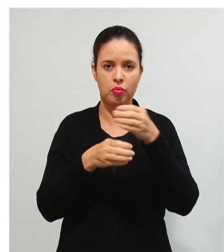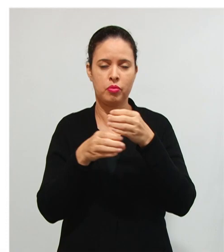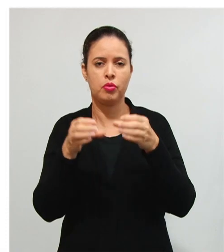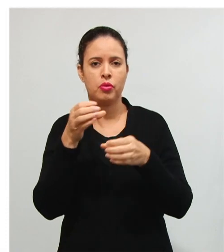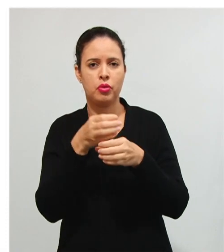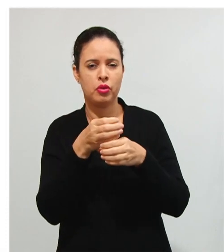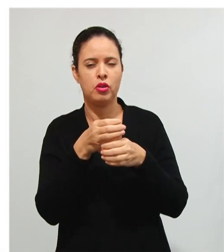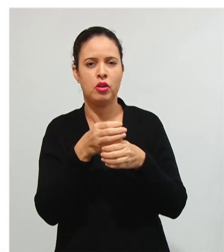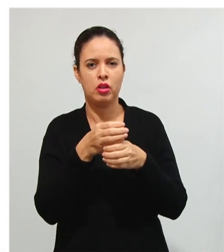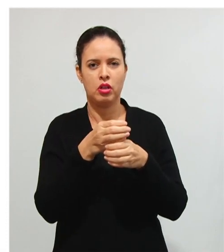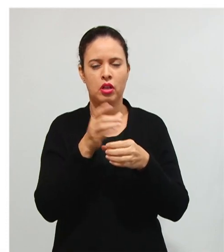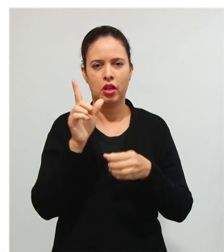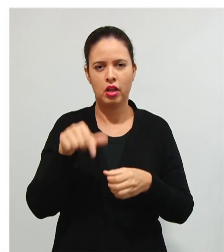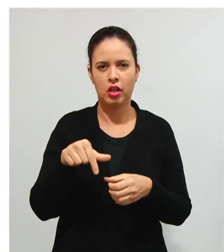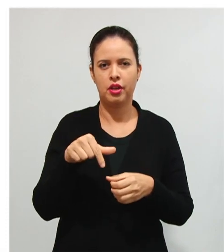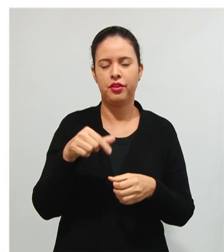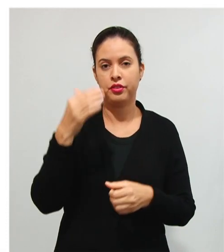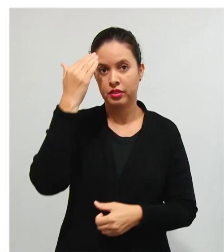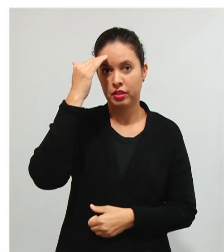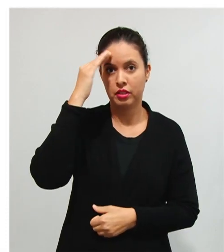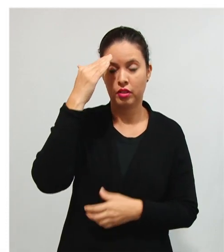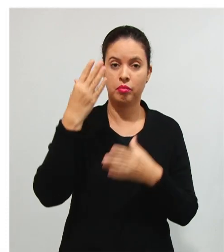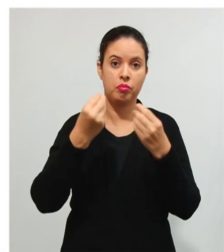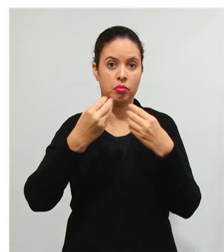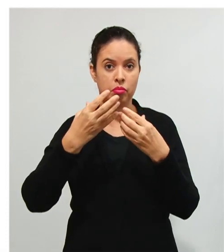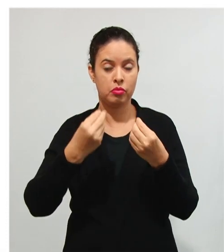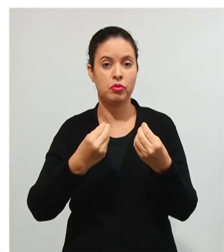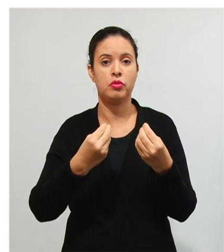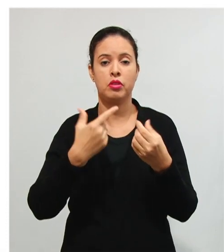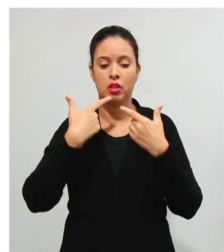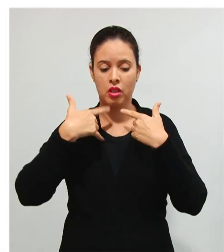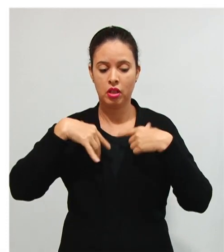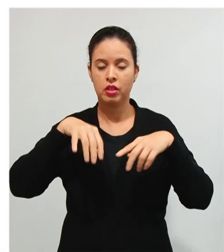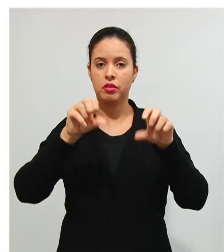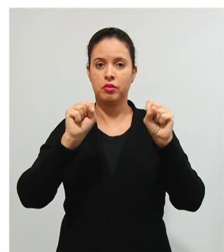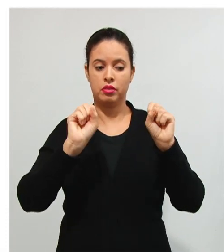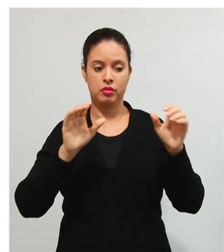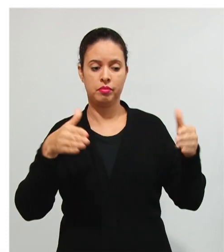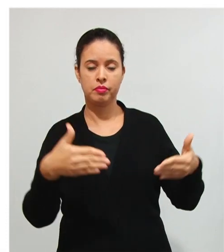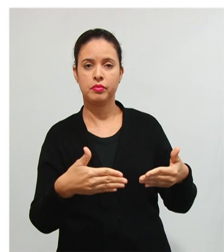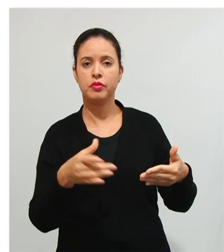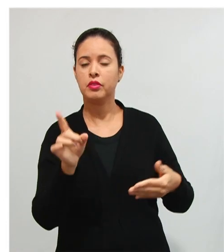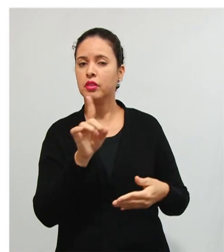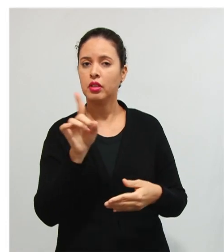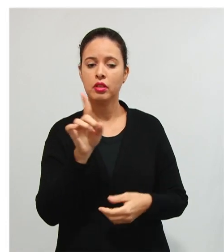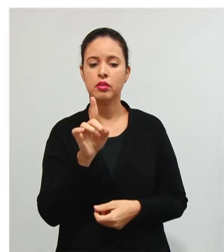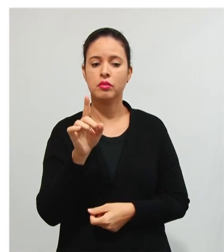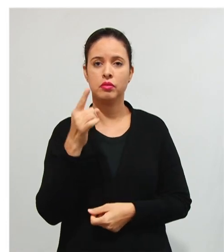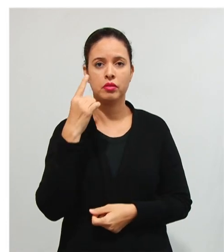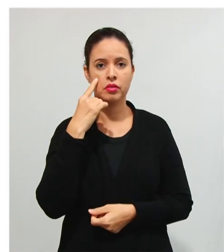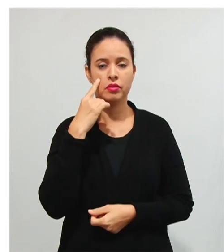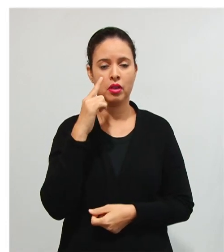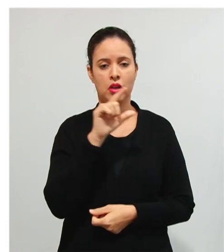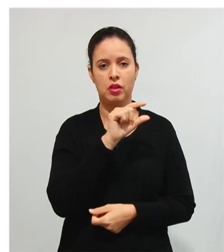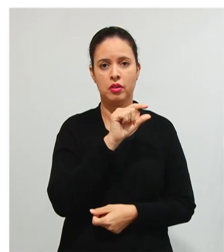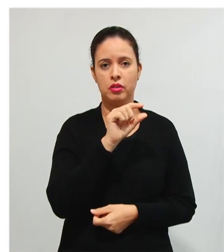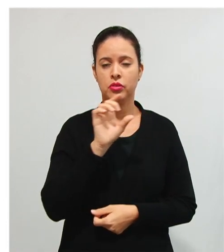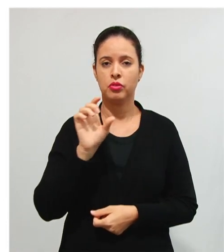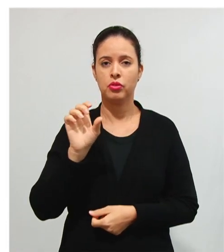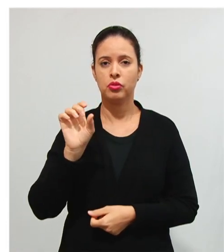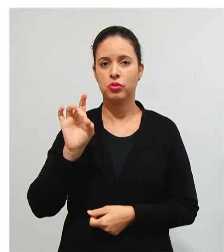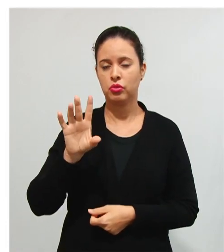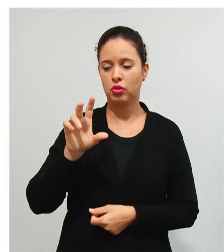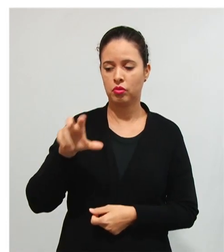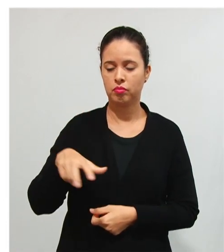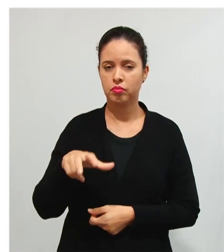entender muito de lógica de programação, de uma linguagem de programação específica. Você vai arrastando os blocos e criando